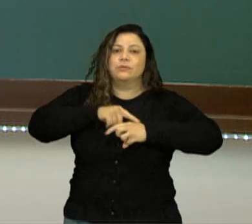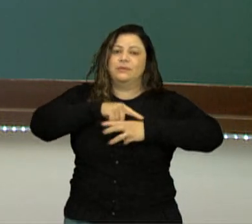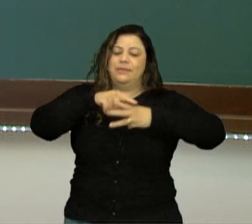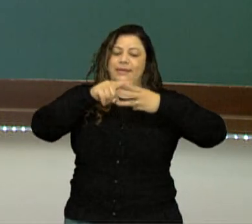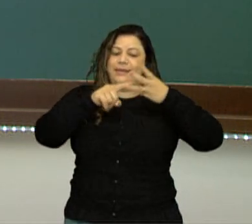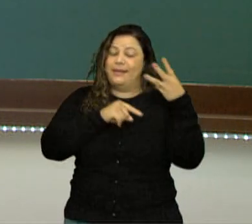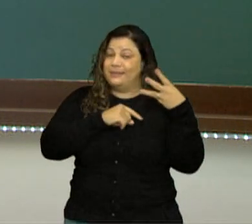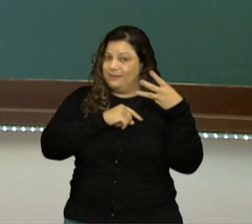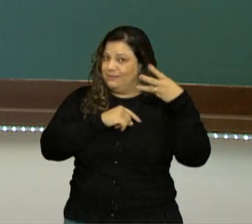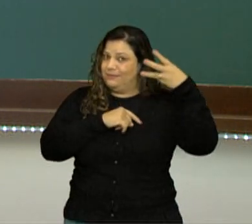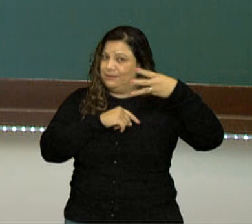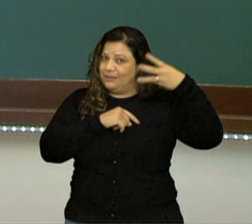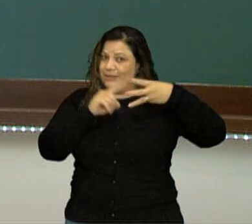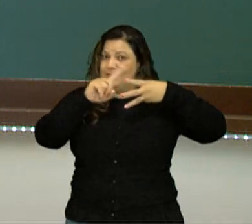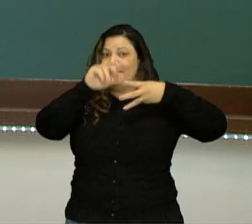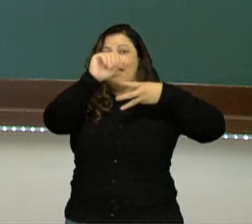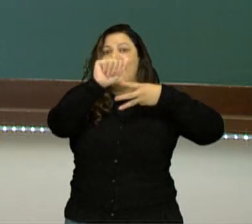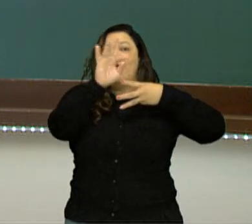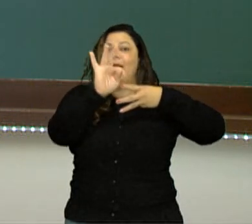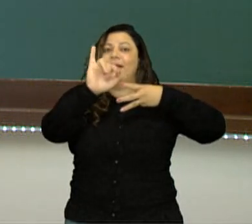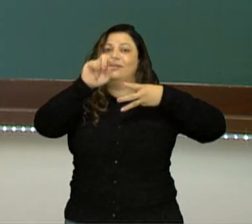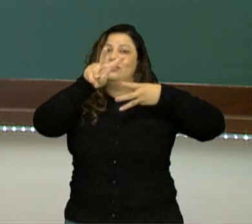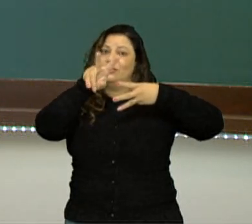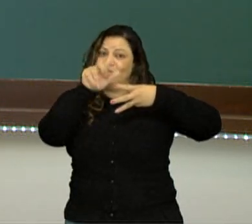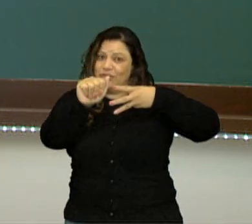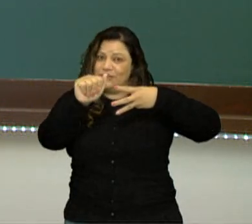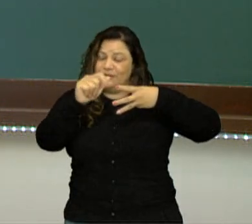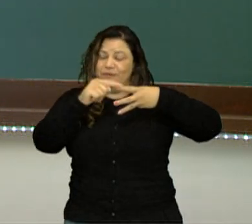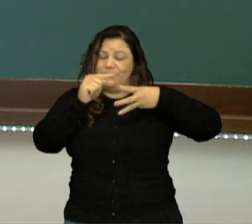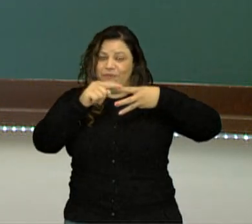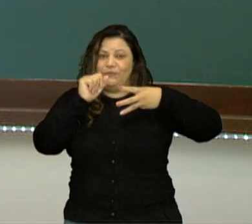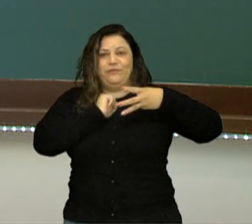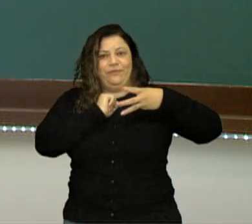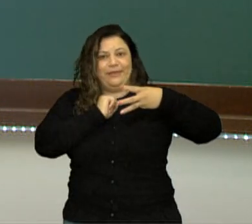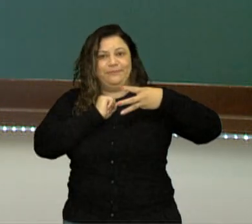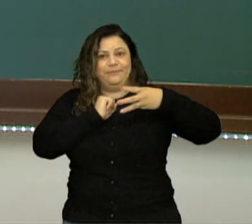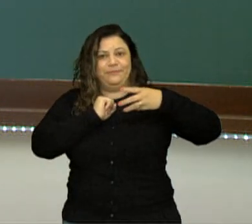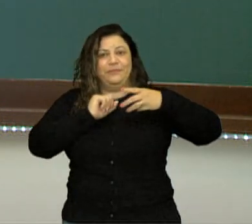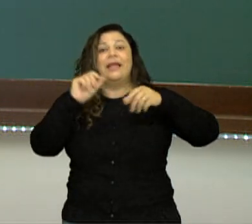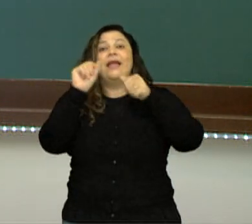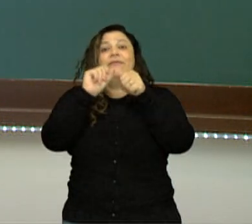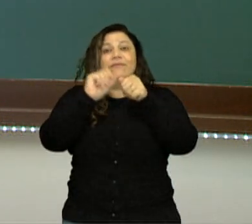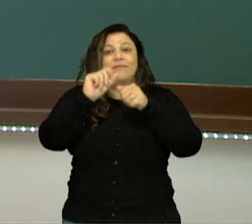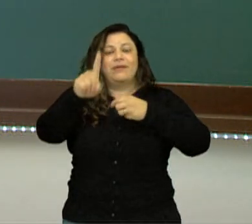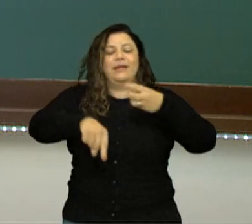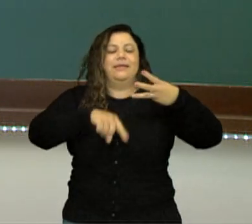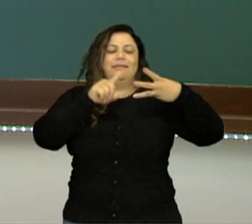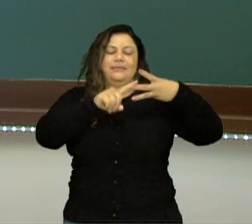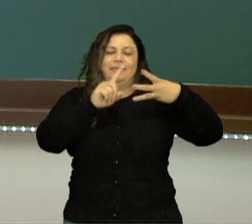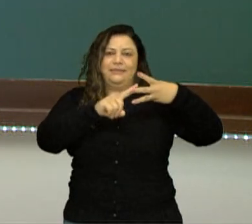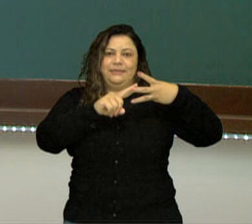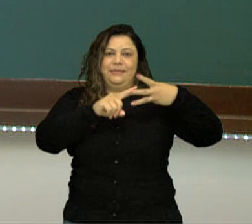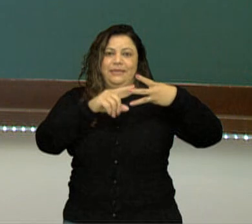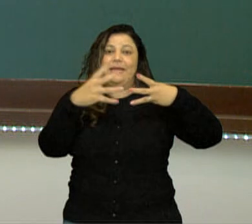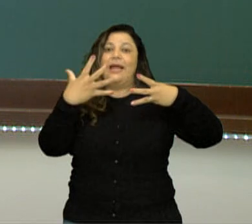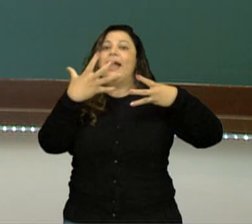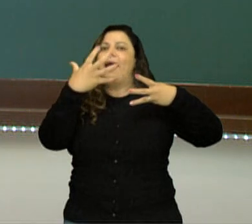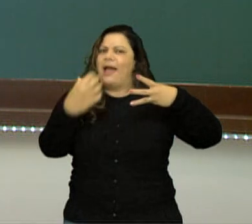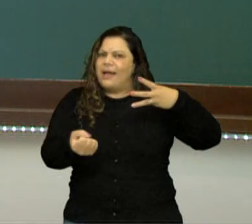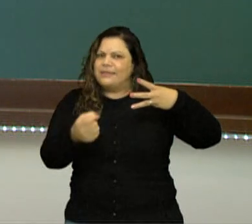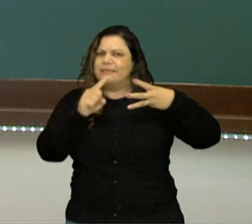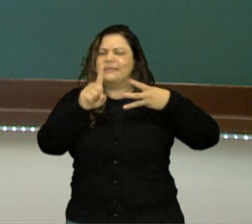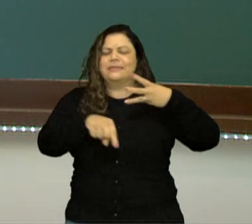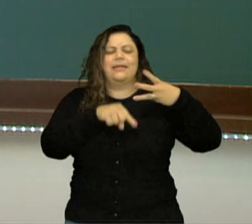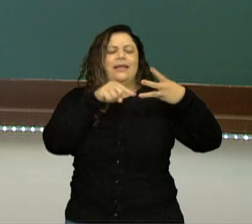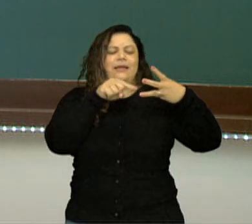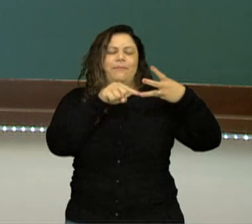vozes verbais. Voz ativa, o sujeito pratica a ação. Voz passiva, o sujeito recebe a ação. Voz reflexiva,